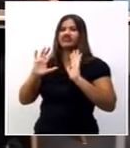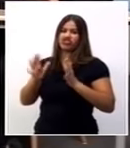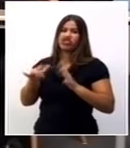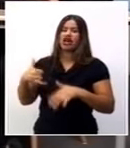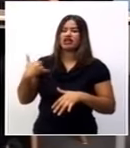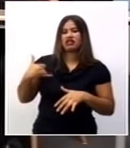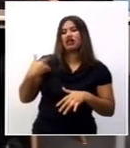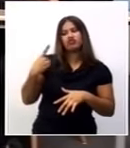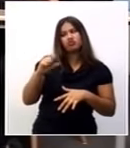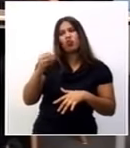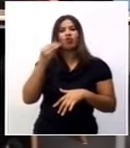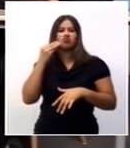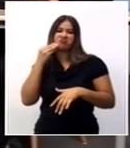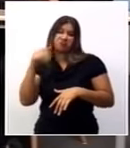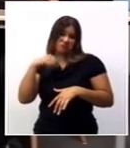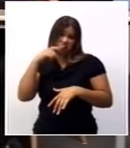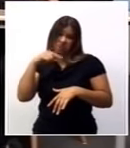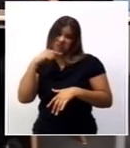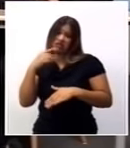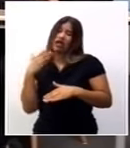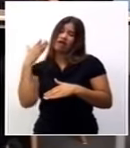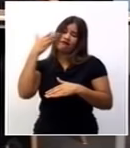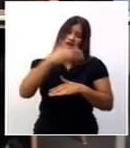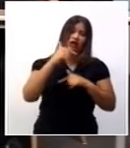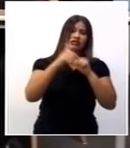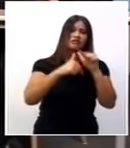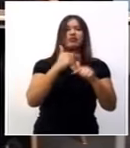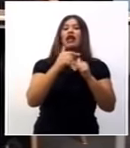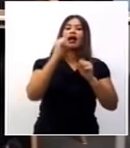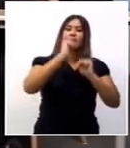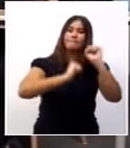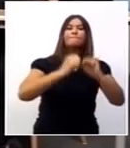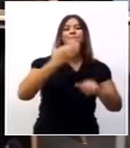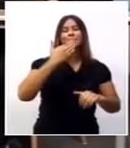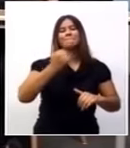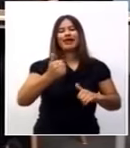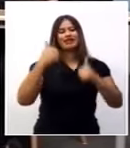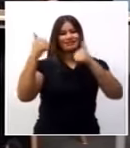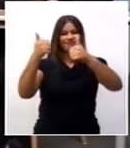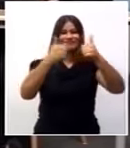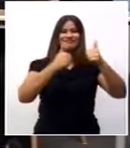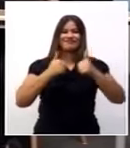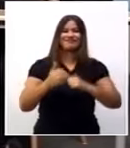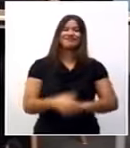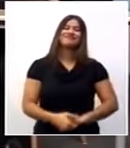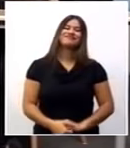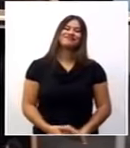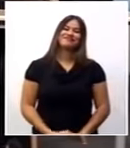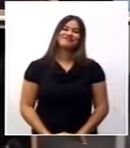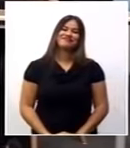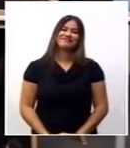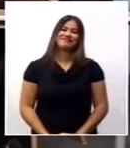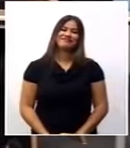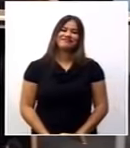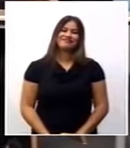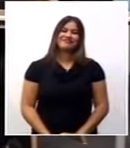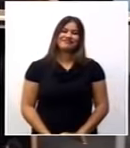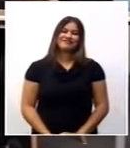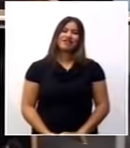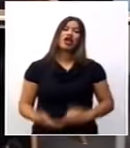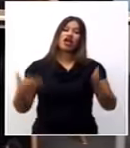se alistar no exército. Quando vocês tiverem 18 anos, meninos, vocês vão fazer isso. Esses são todos